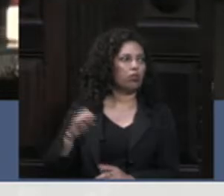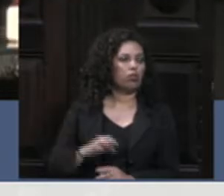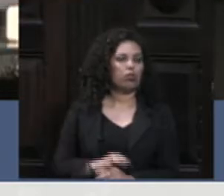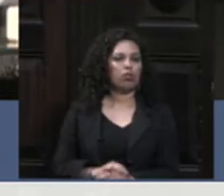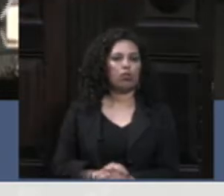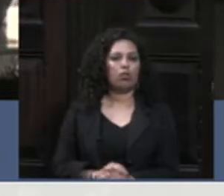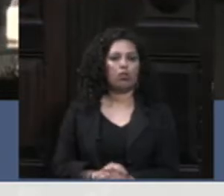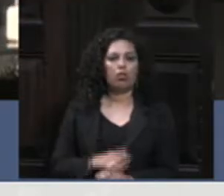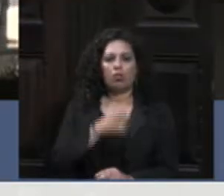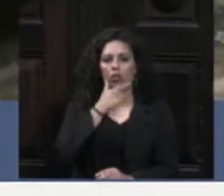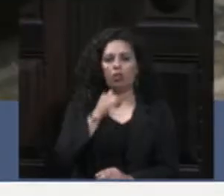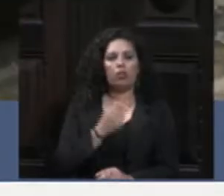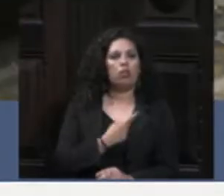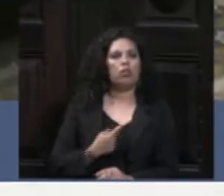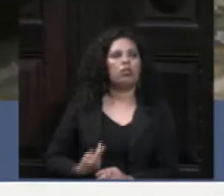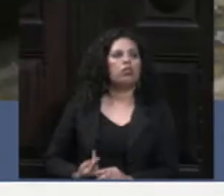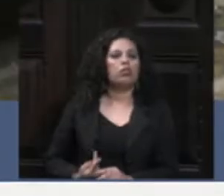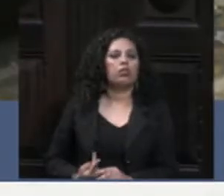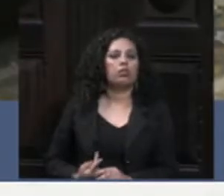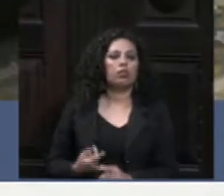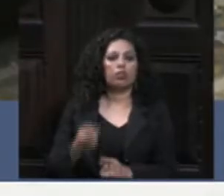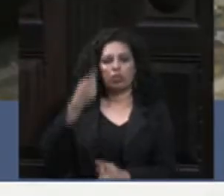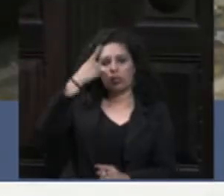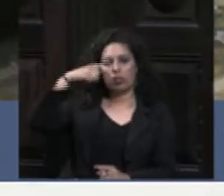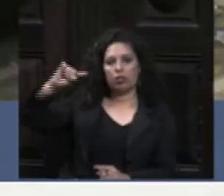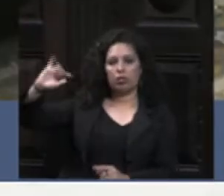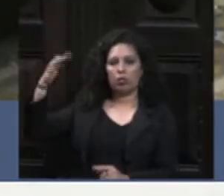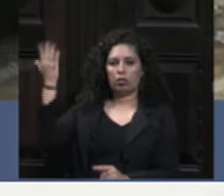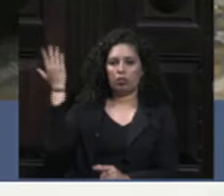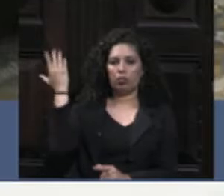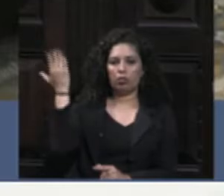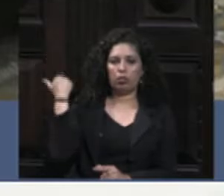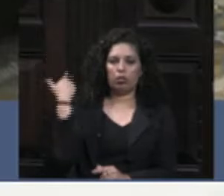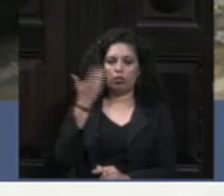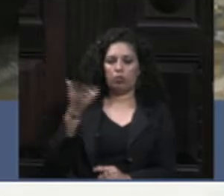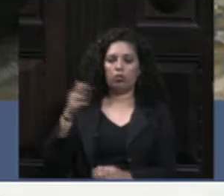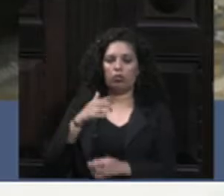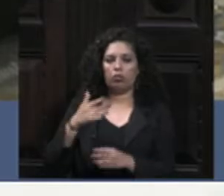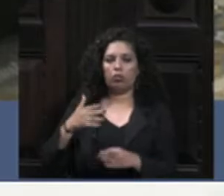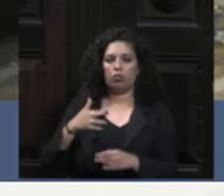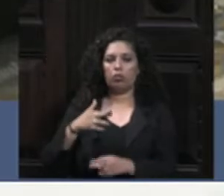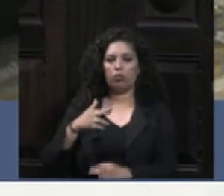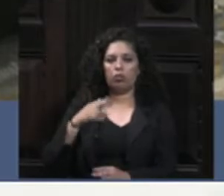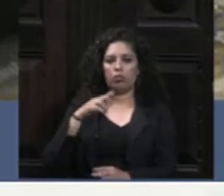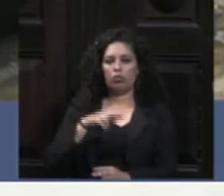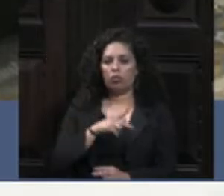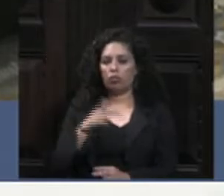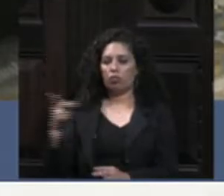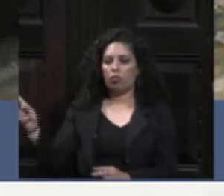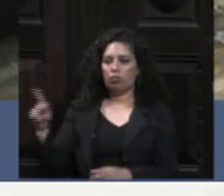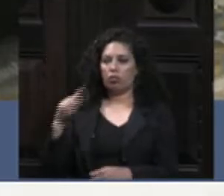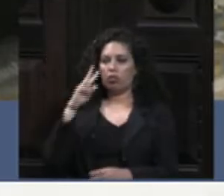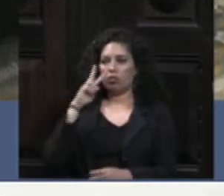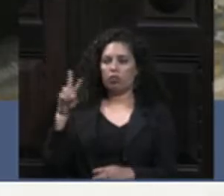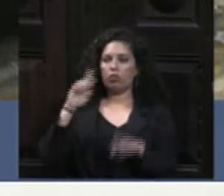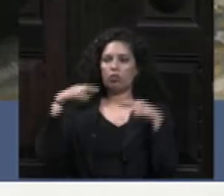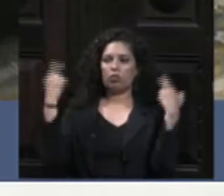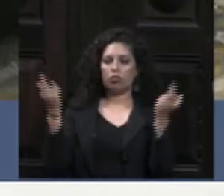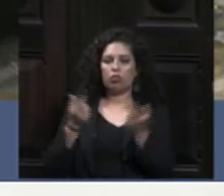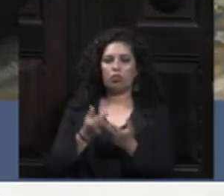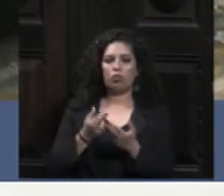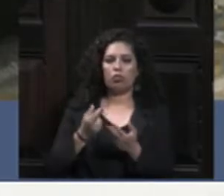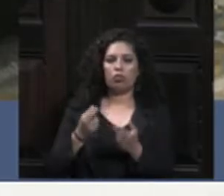Serafini. Senhor presidente, na semana passada eu estive no município de São Gonçalo, participando de uma audiência pública da Câmara